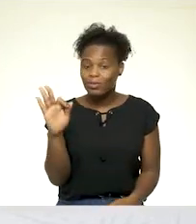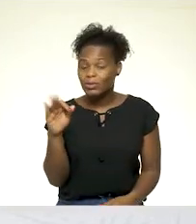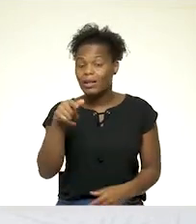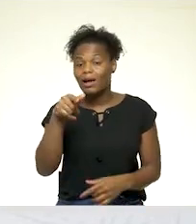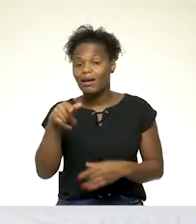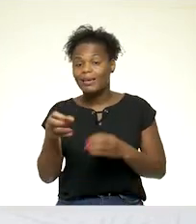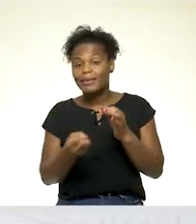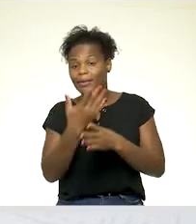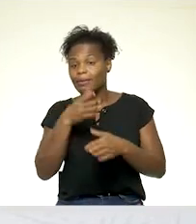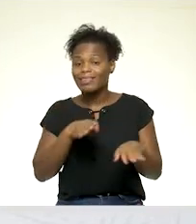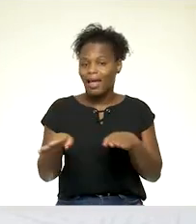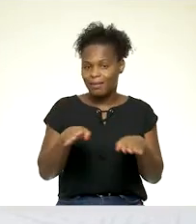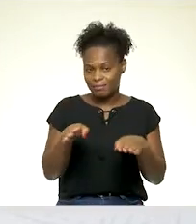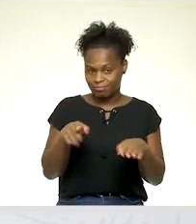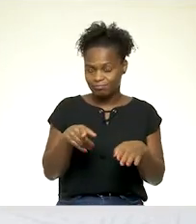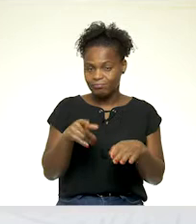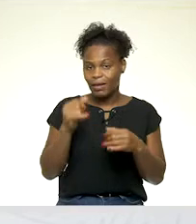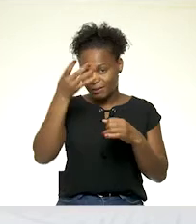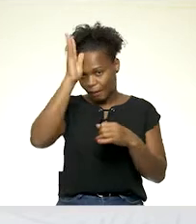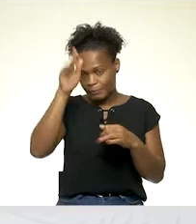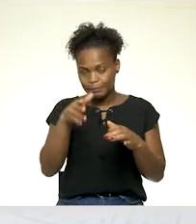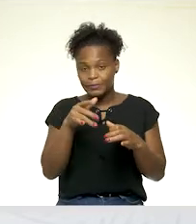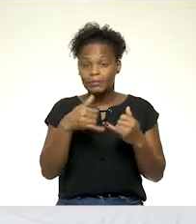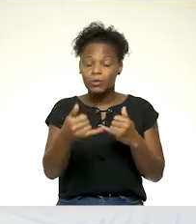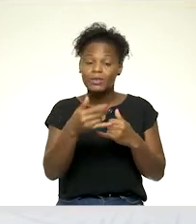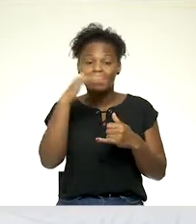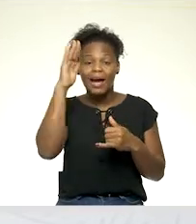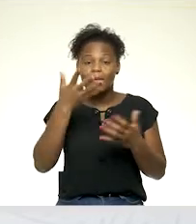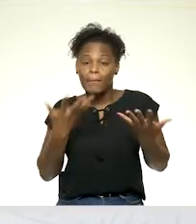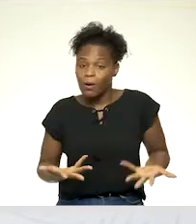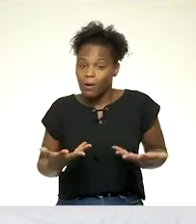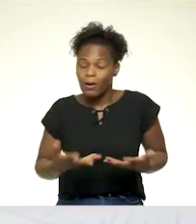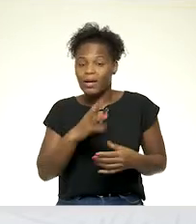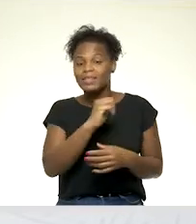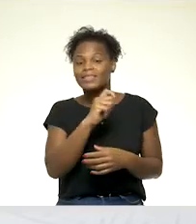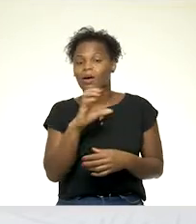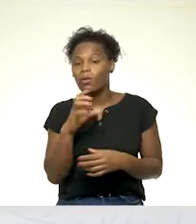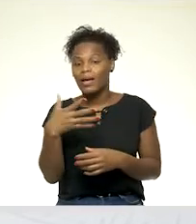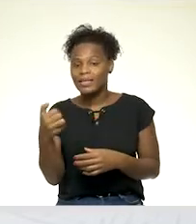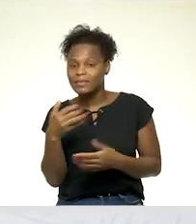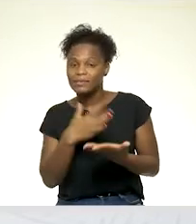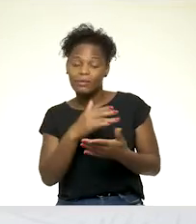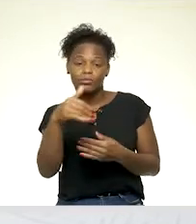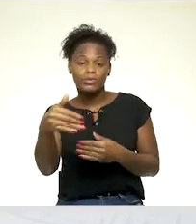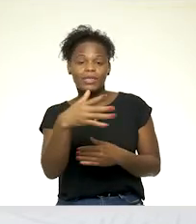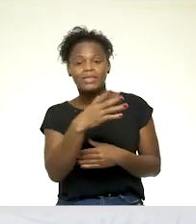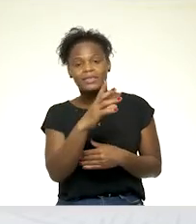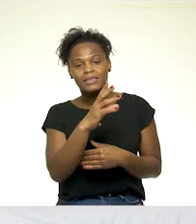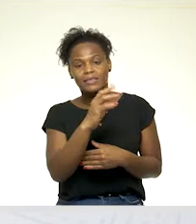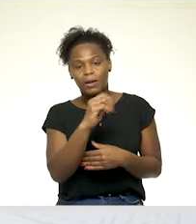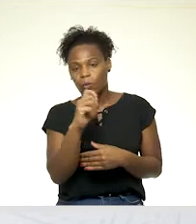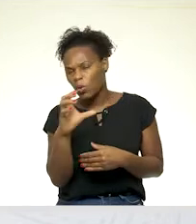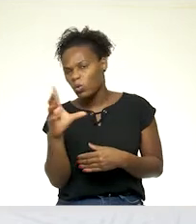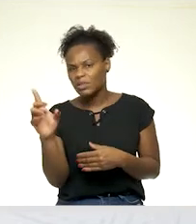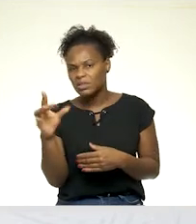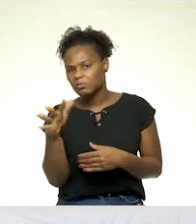Itália. Posteriormente temos a Idade Moderna, no século XV ao século XVI, ou mais